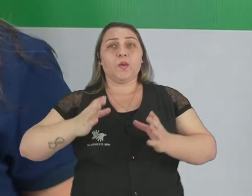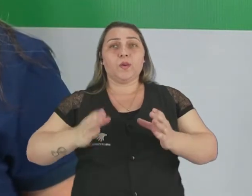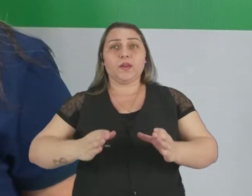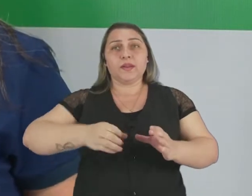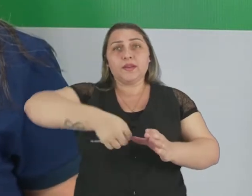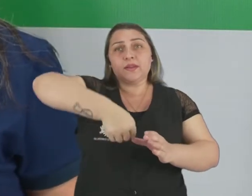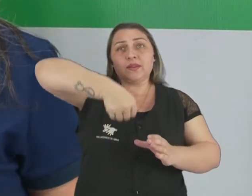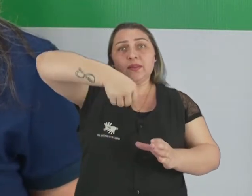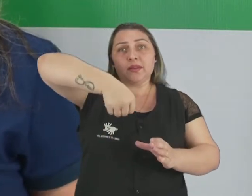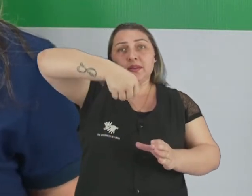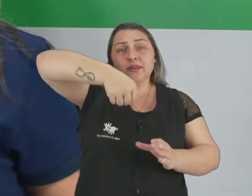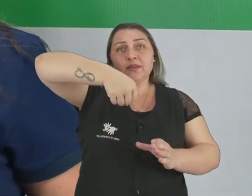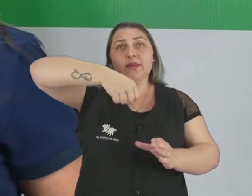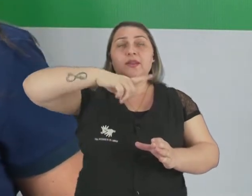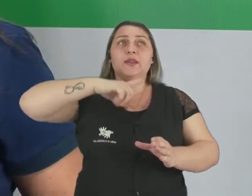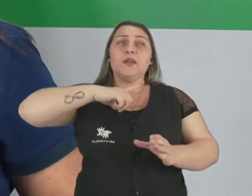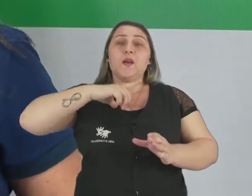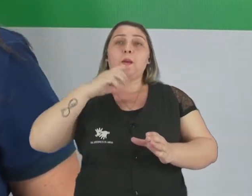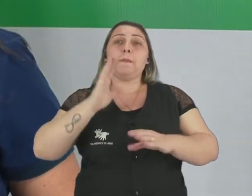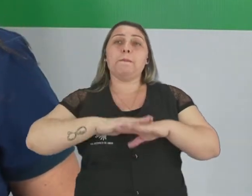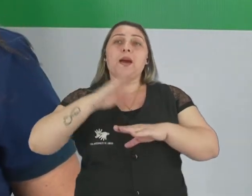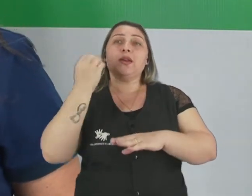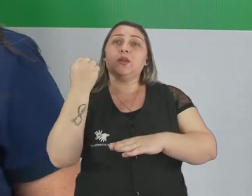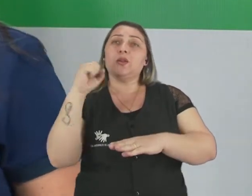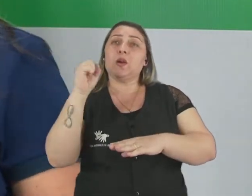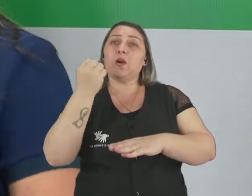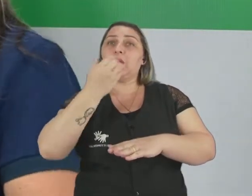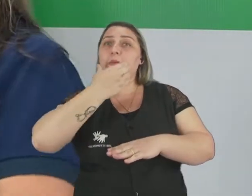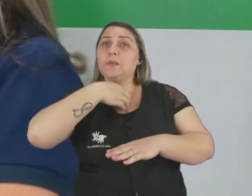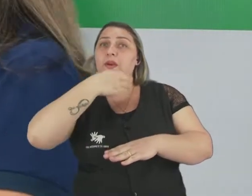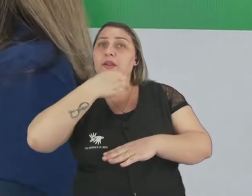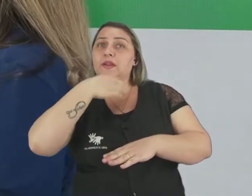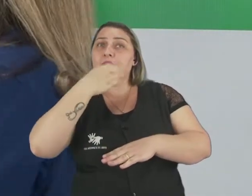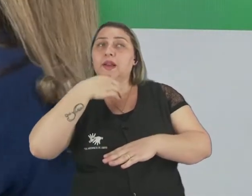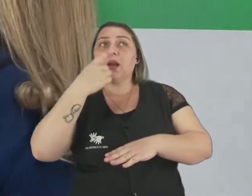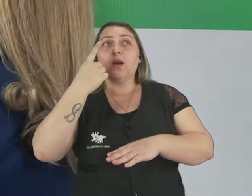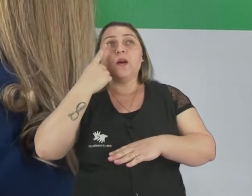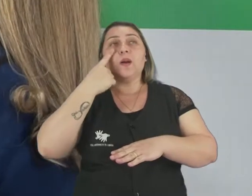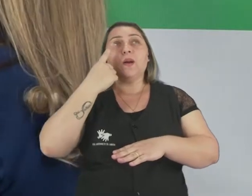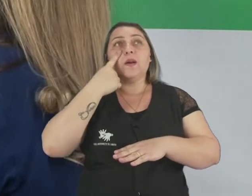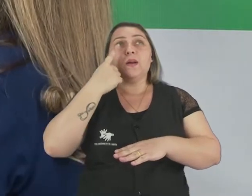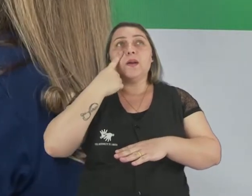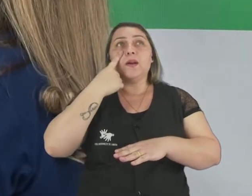E nessa outra cesta, nós temos mais 8 maçãs. Olha só.